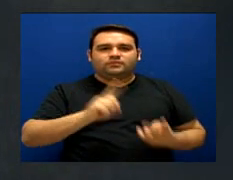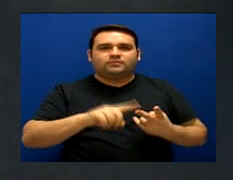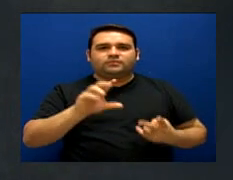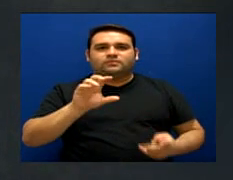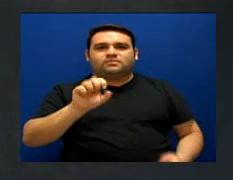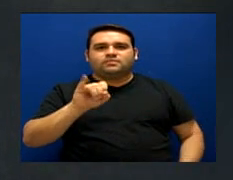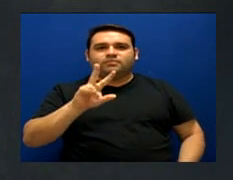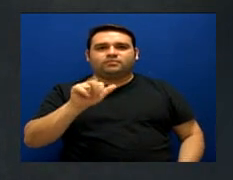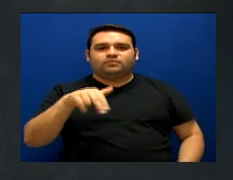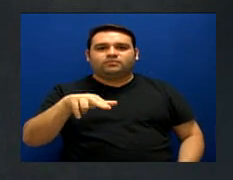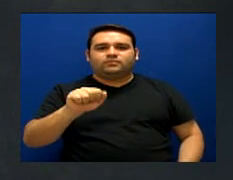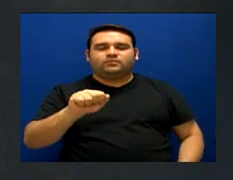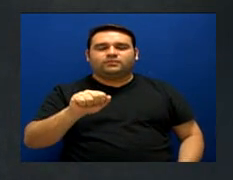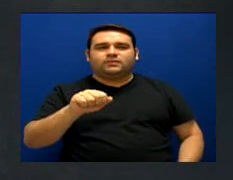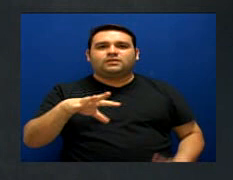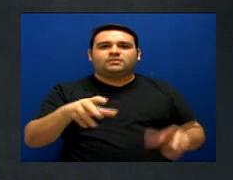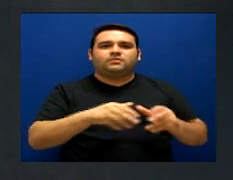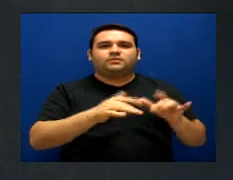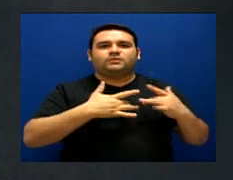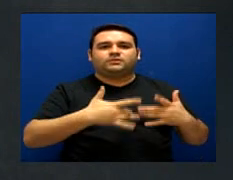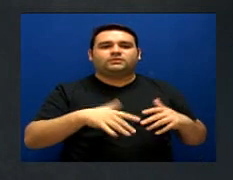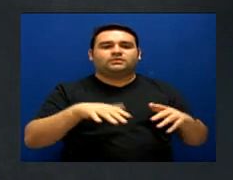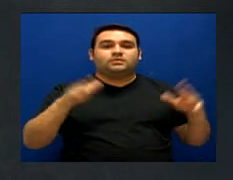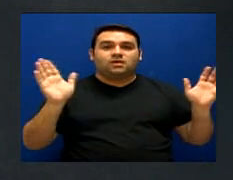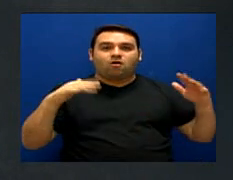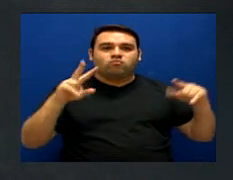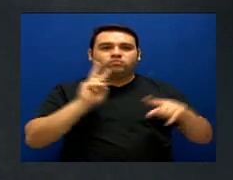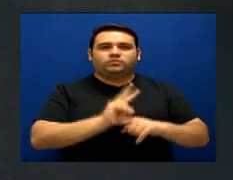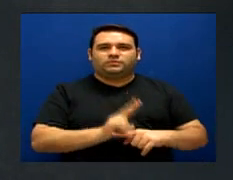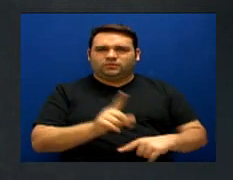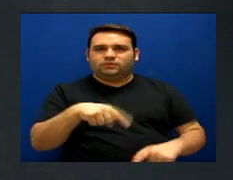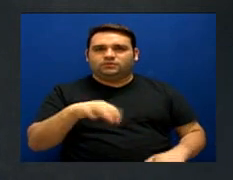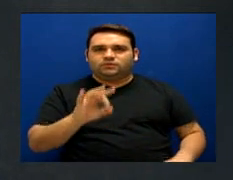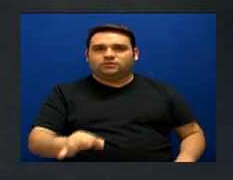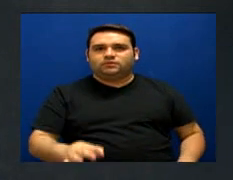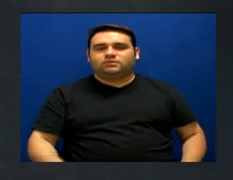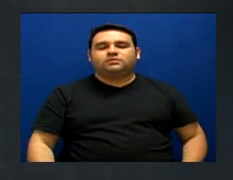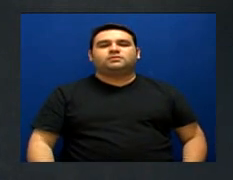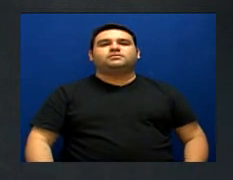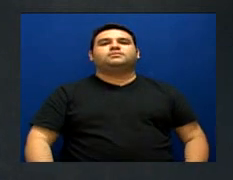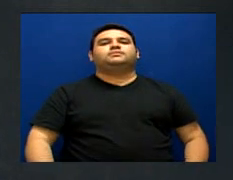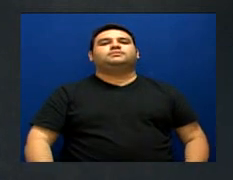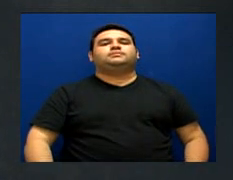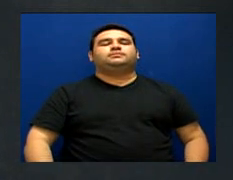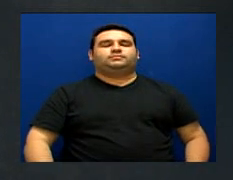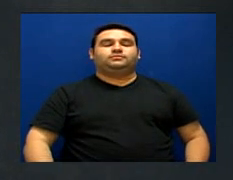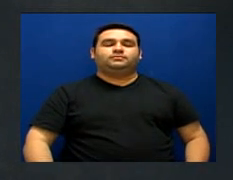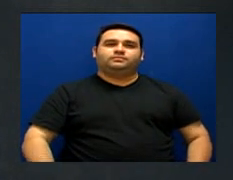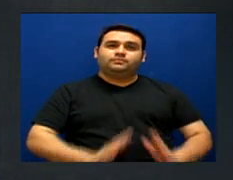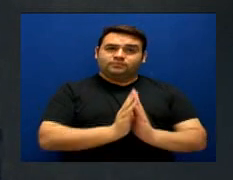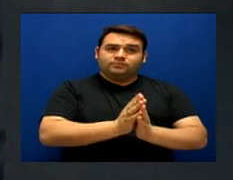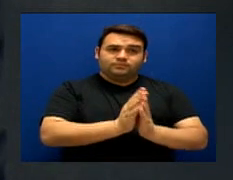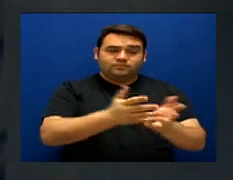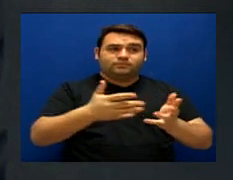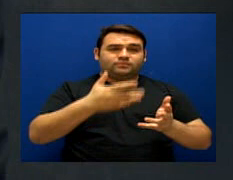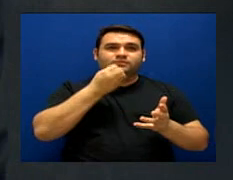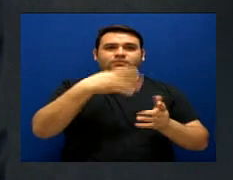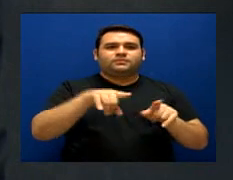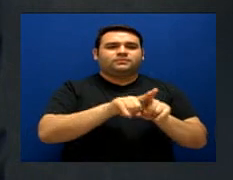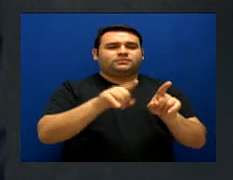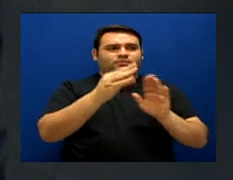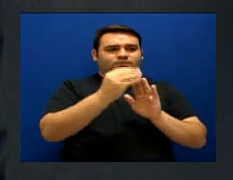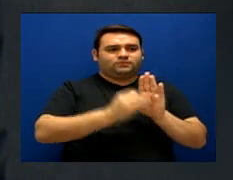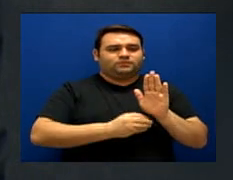Eliane e Silvana, da entidade Anjos e Protetores, é isso? Por favor, seria legal, aqui